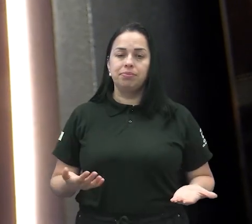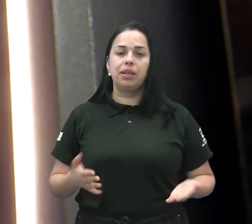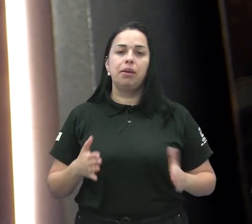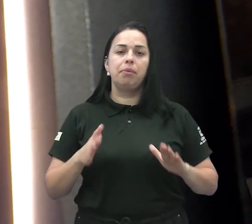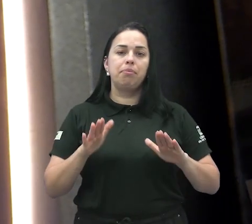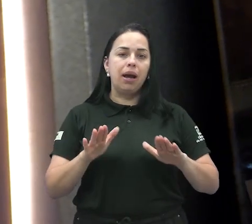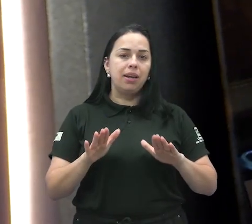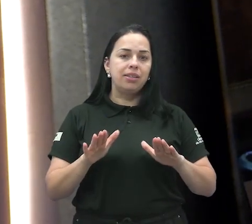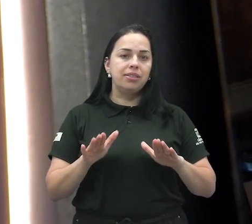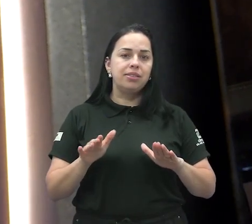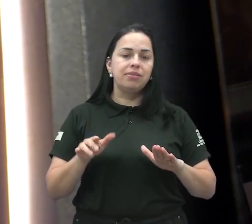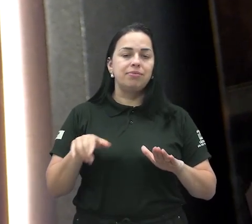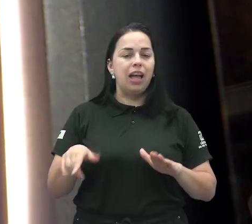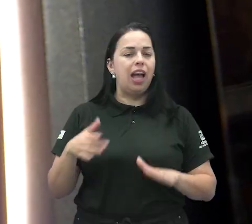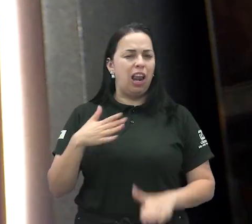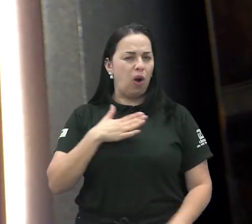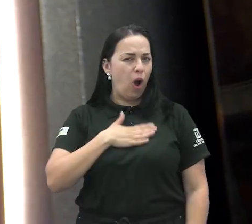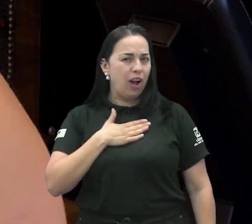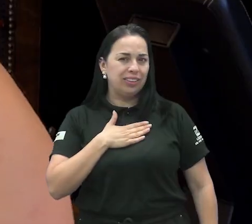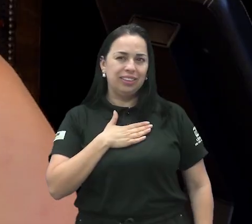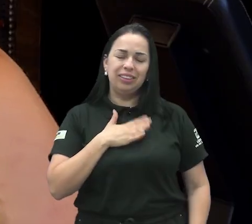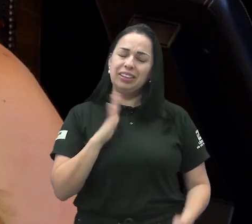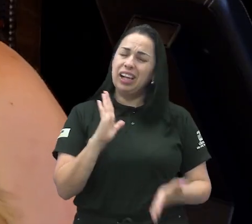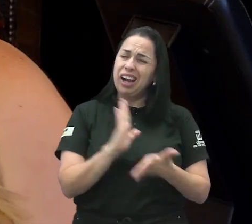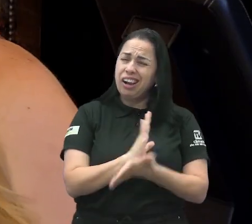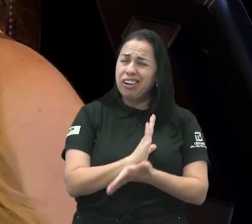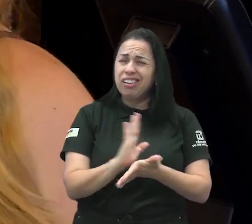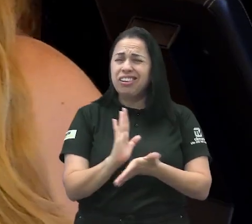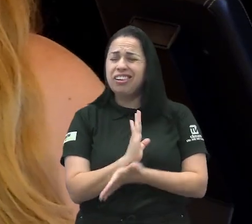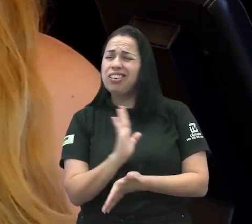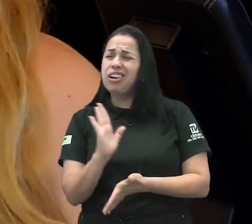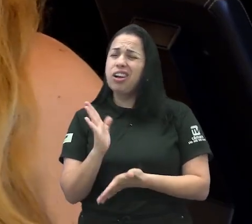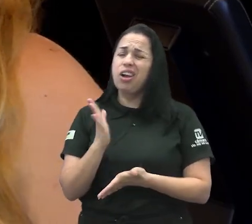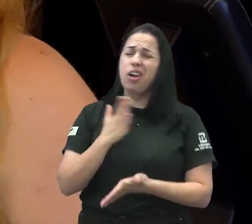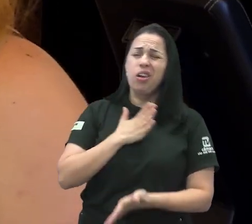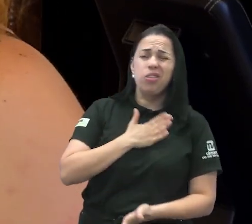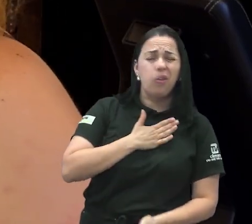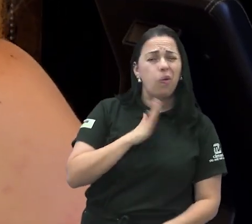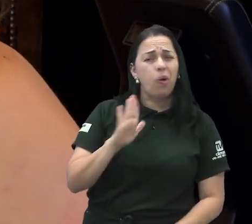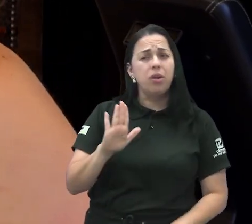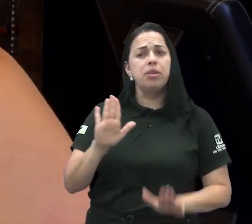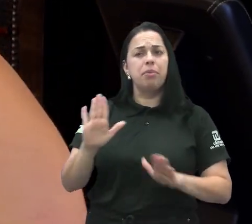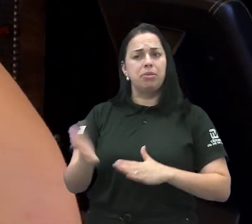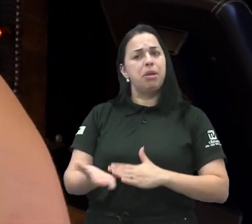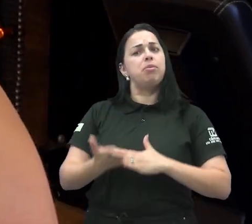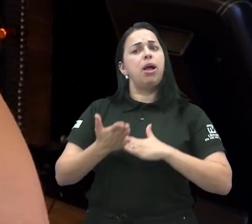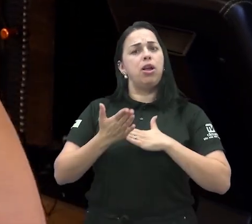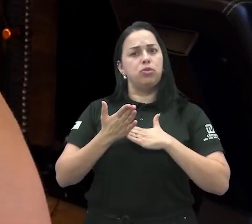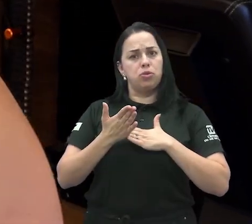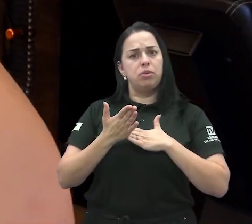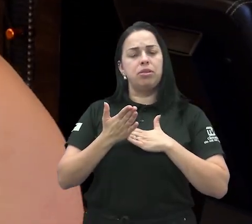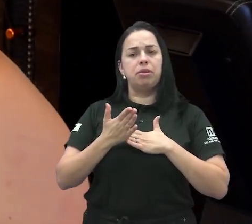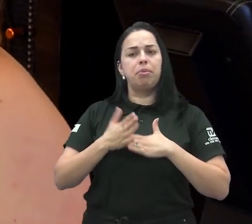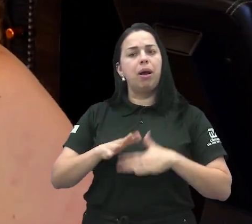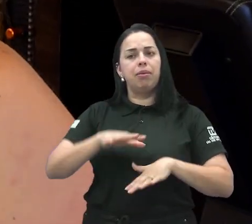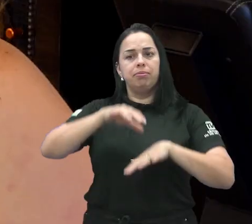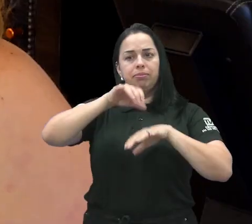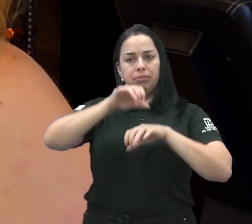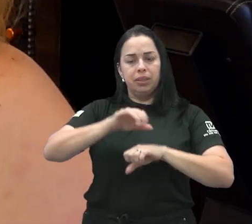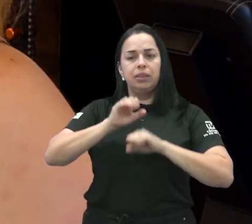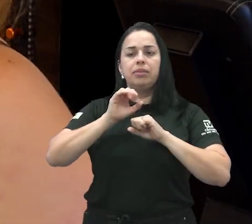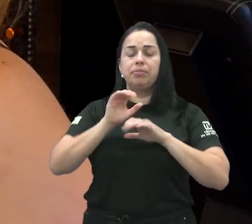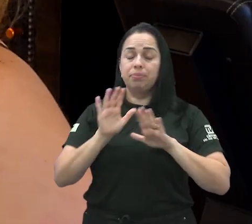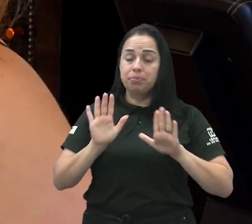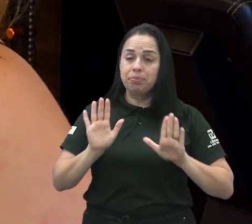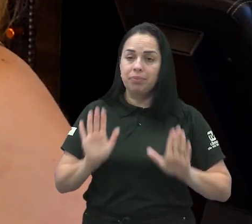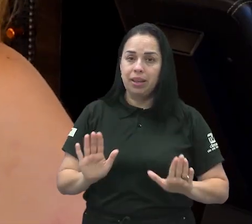Nem todos estão entre os preferidos dela. Alguns que eu gosto menos é mais para a parte cardiorrespiratória mesmo, acho que justamente pela dificuldade